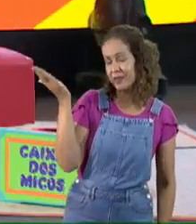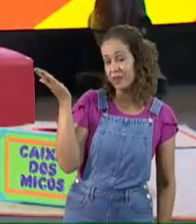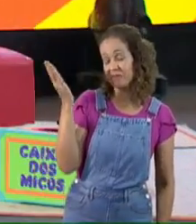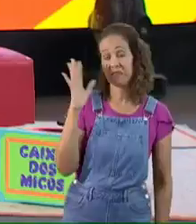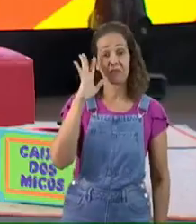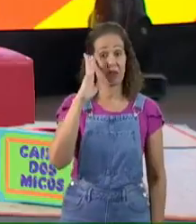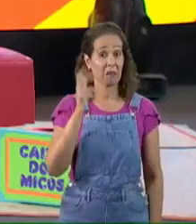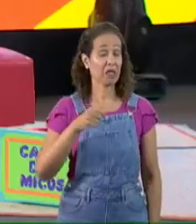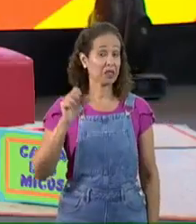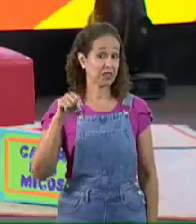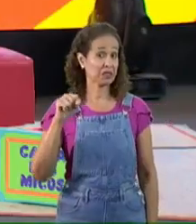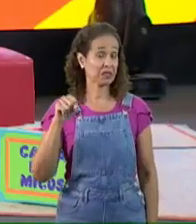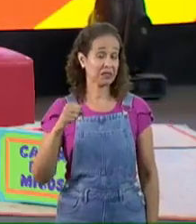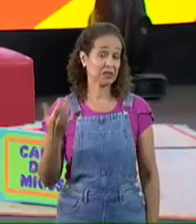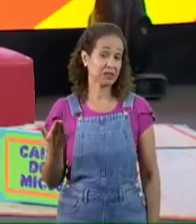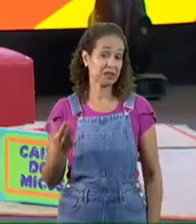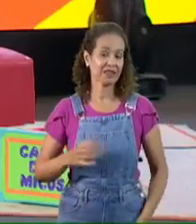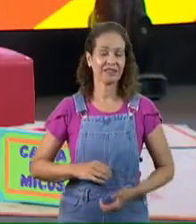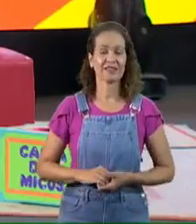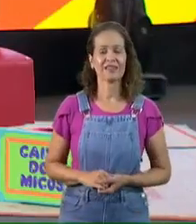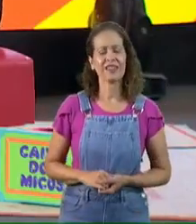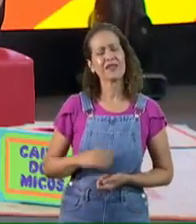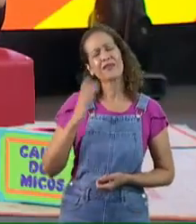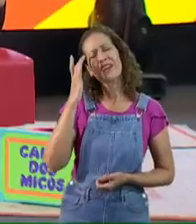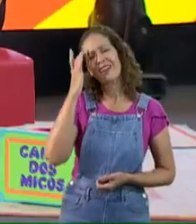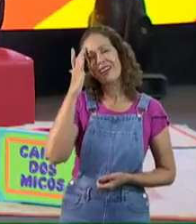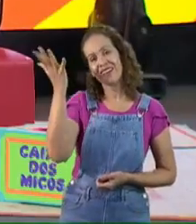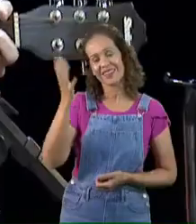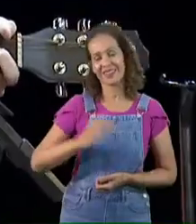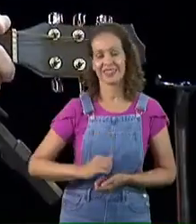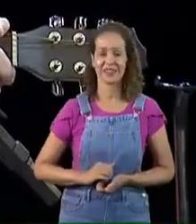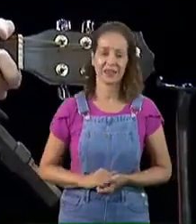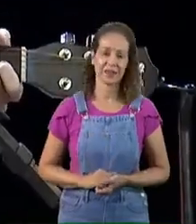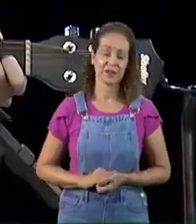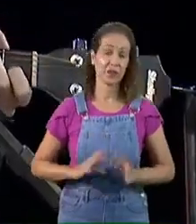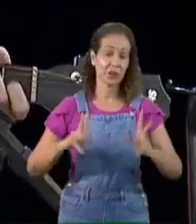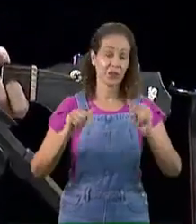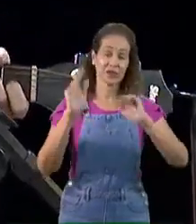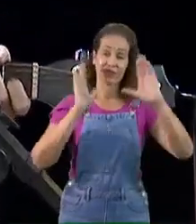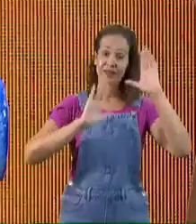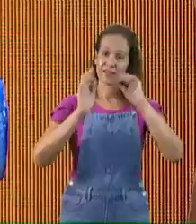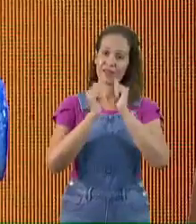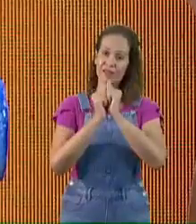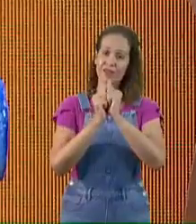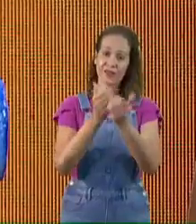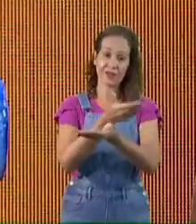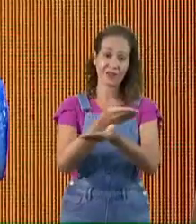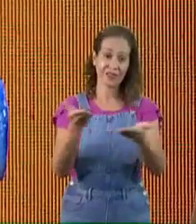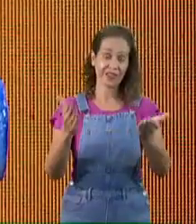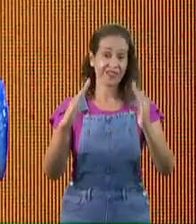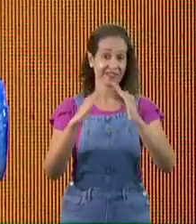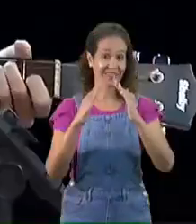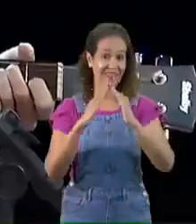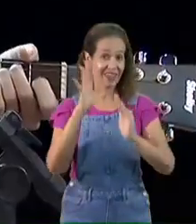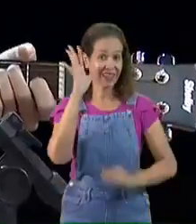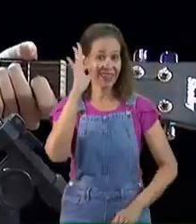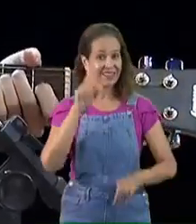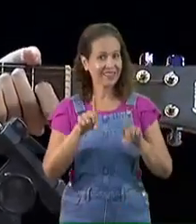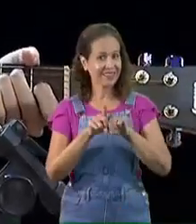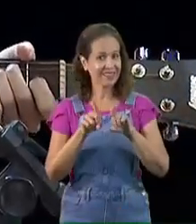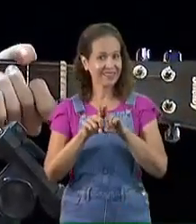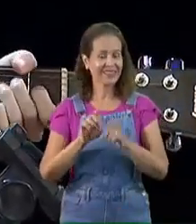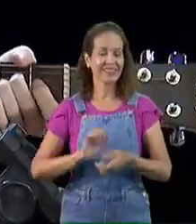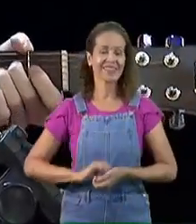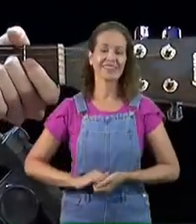sabem sim, tia Maria. Sabe? Vamos lá. É muito facinho. Vamos também todos cantar juntos aqui, vocês aí de casa também.